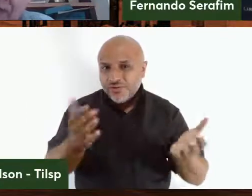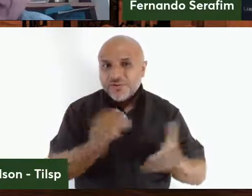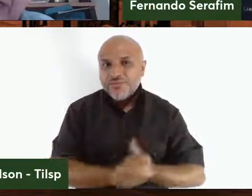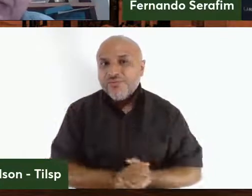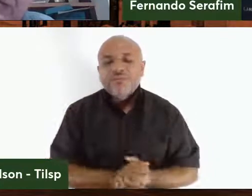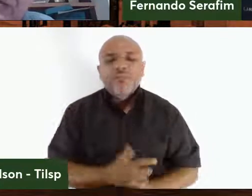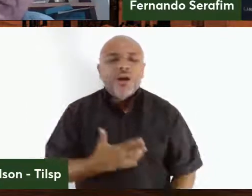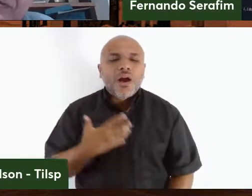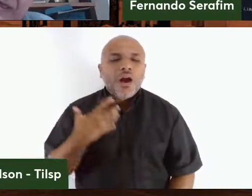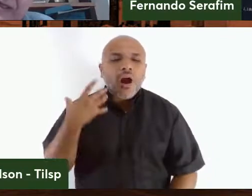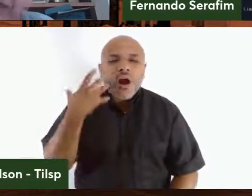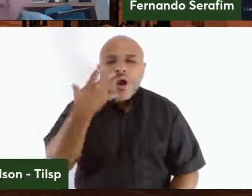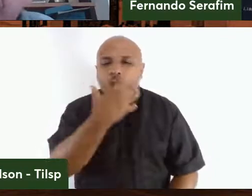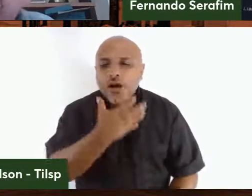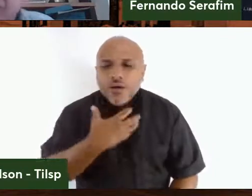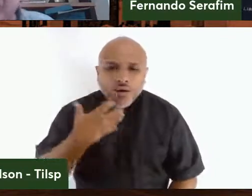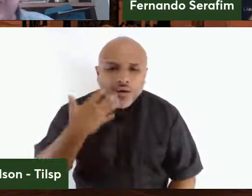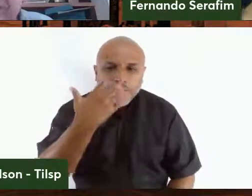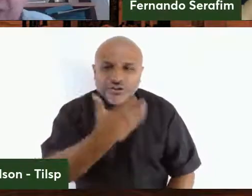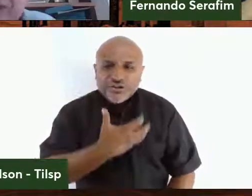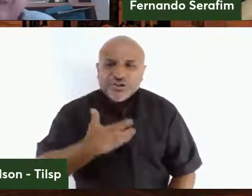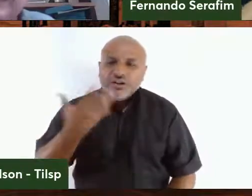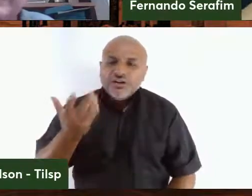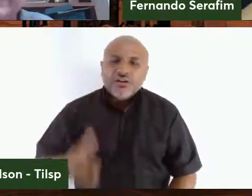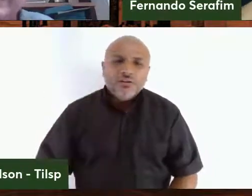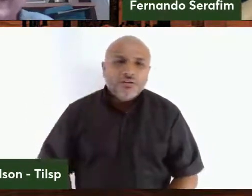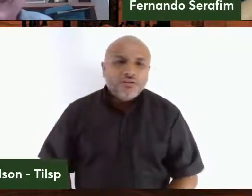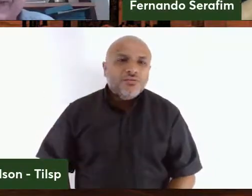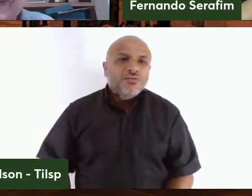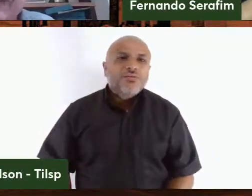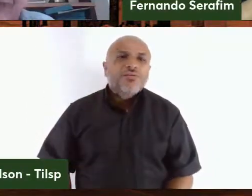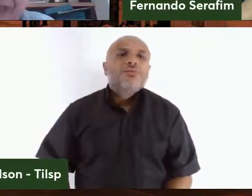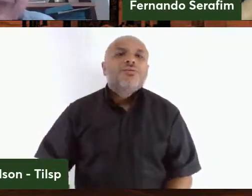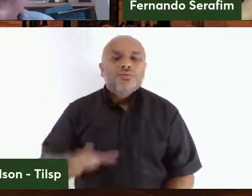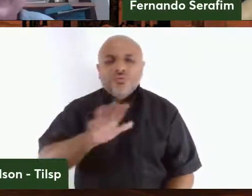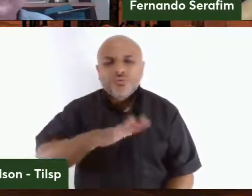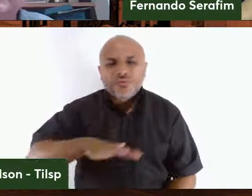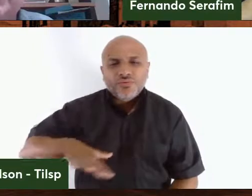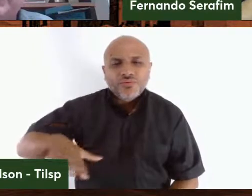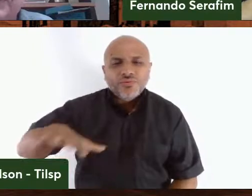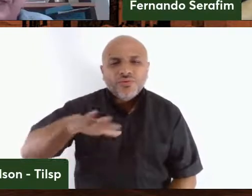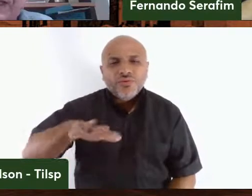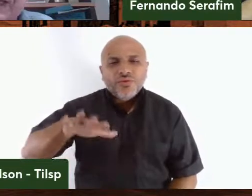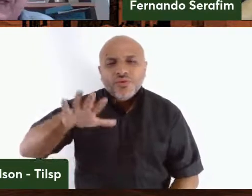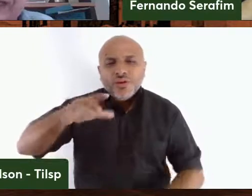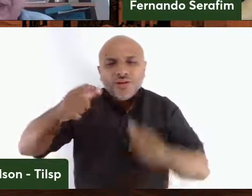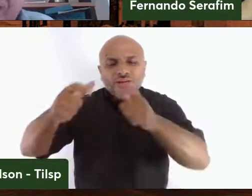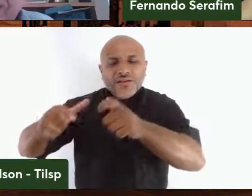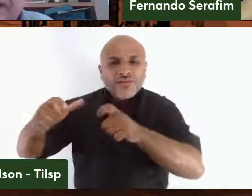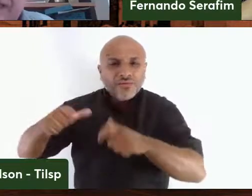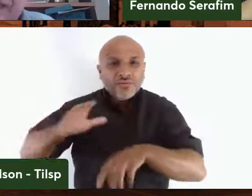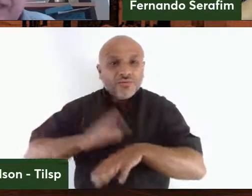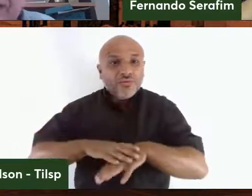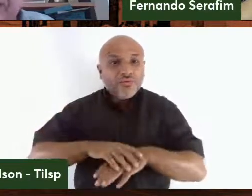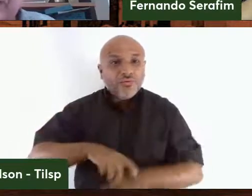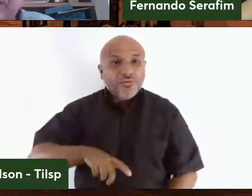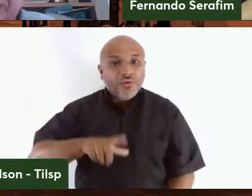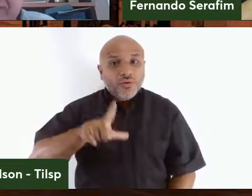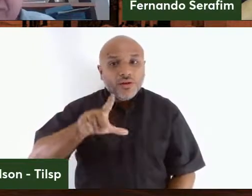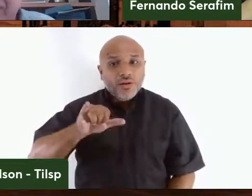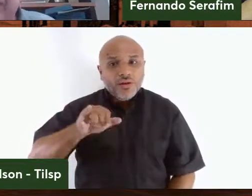sobre a paixão, né? O Líbano está presente, né? Os cedros do Líbano, né? Toda essa